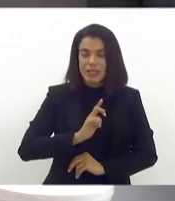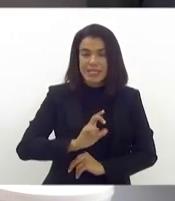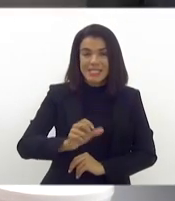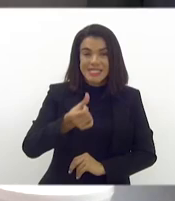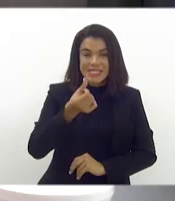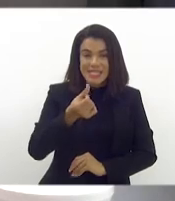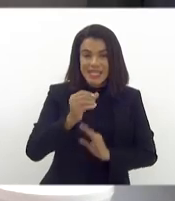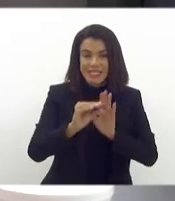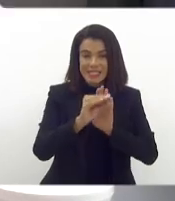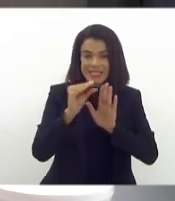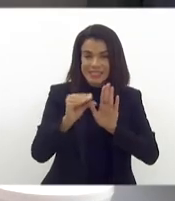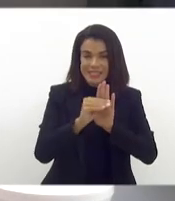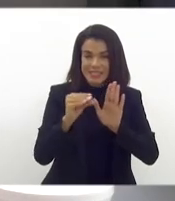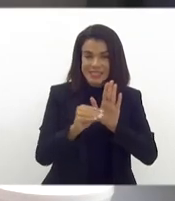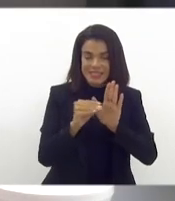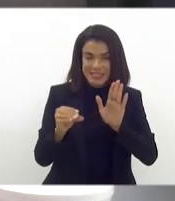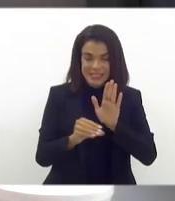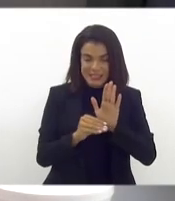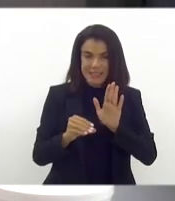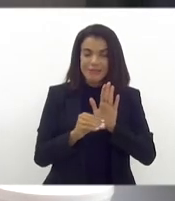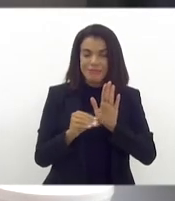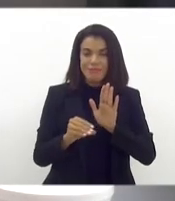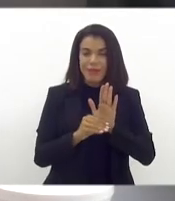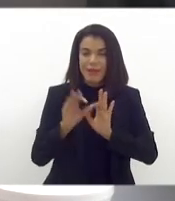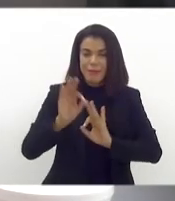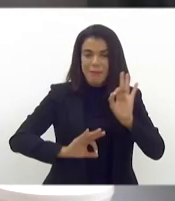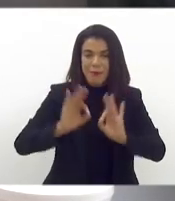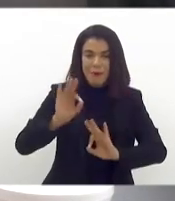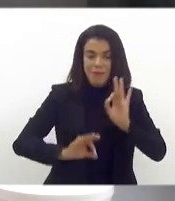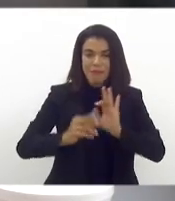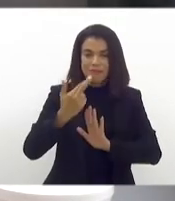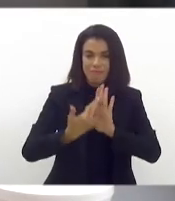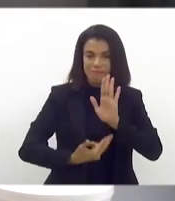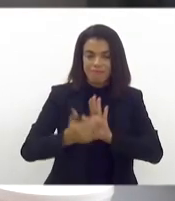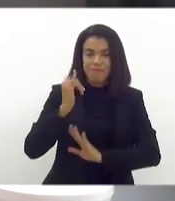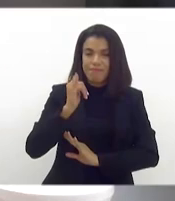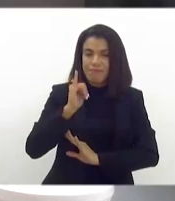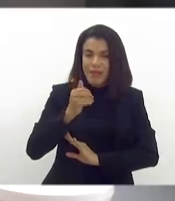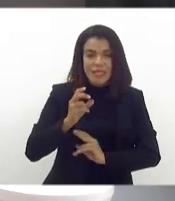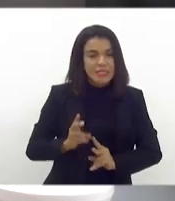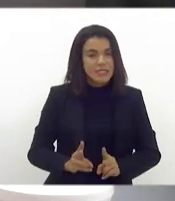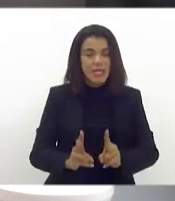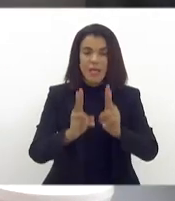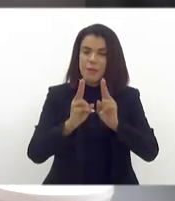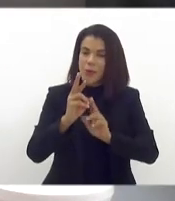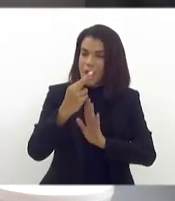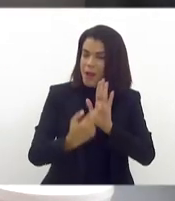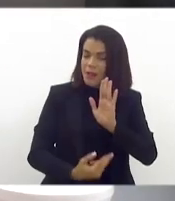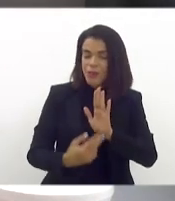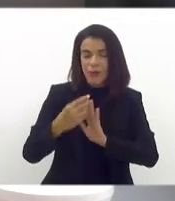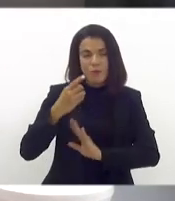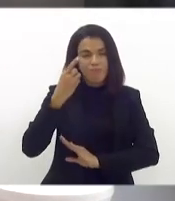5, 6 emendas já feitas pelo relator, que é sempre um relator cuidadoso,